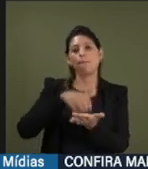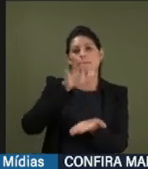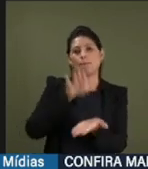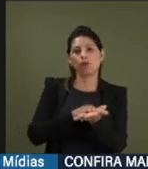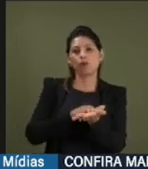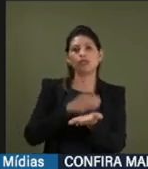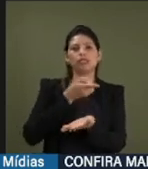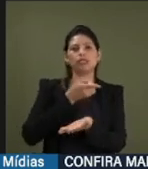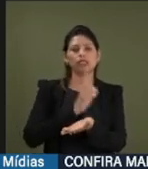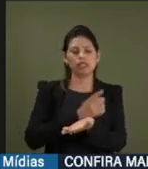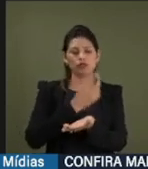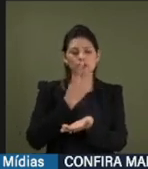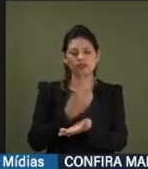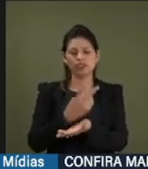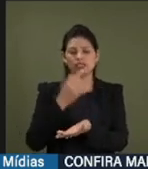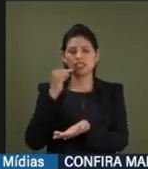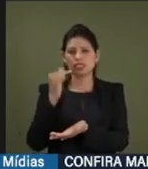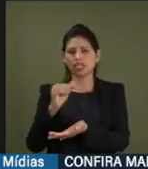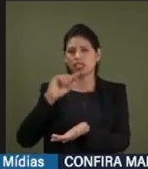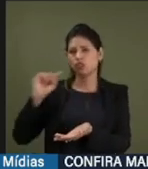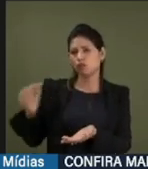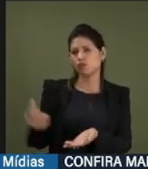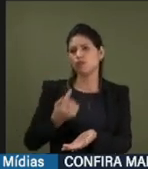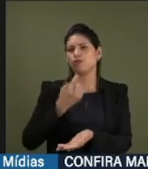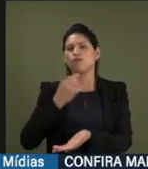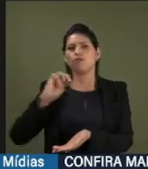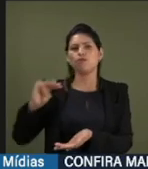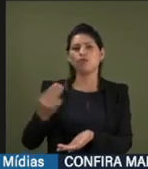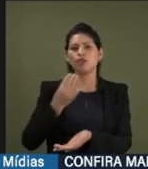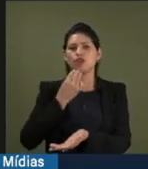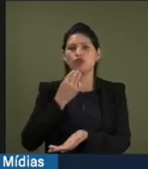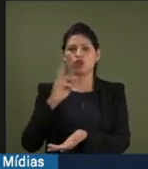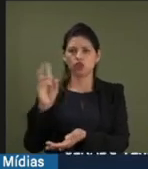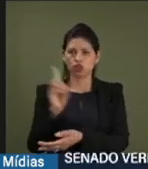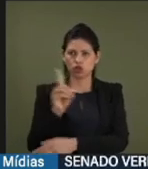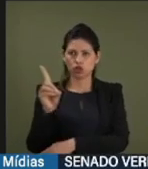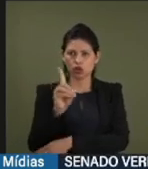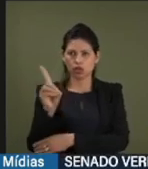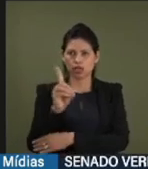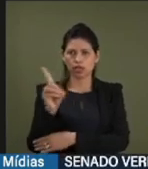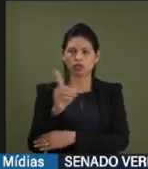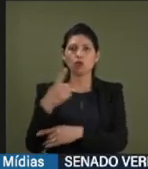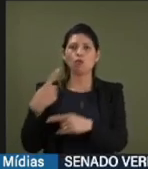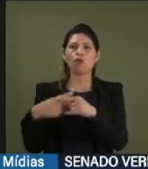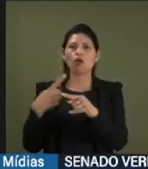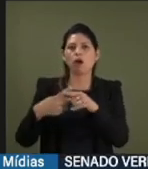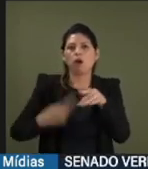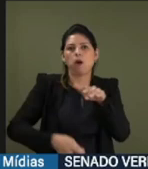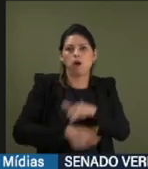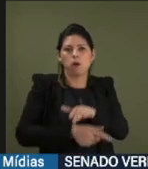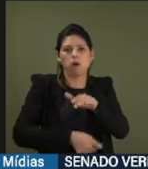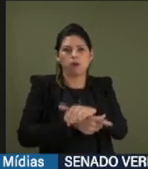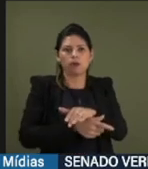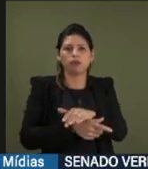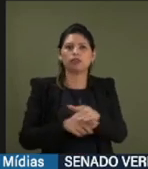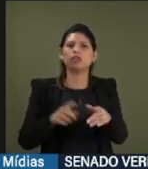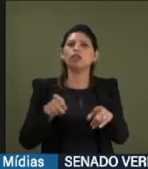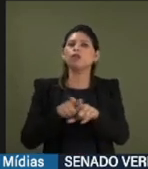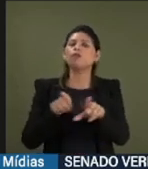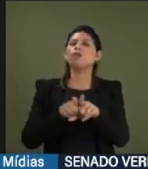dólares por pagamento de propina no Brasil. Um grande e bom exemplo de